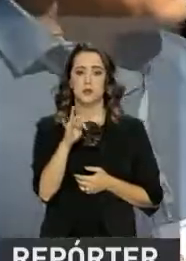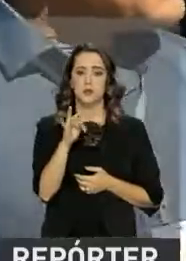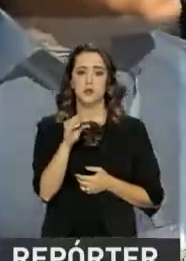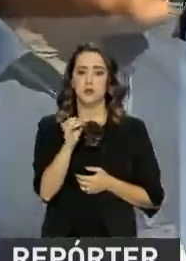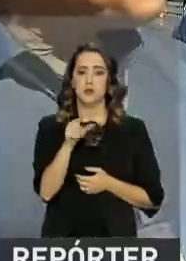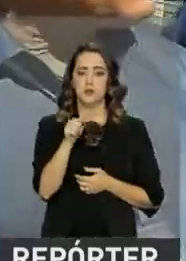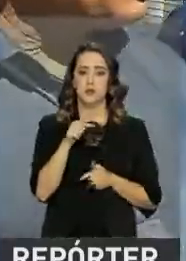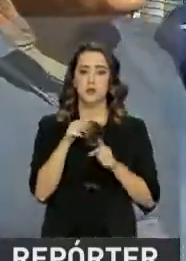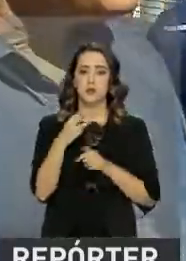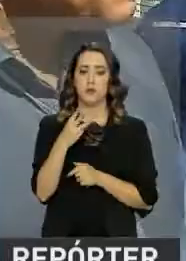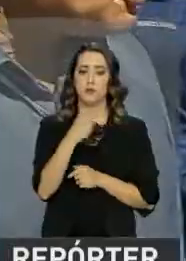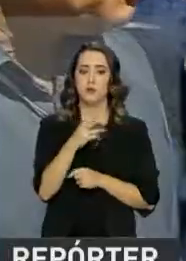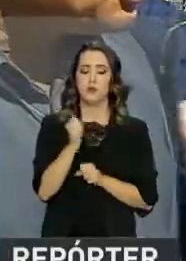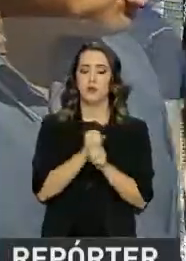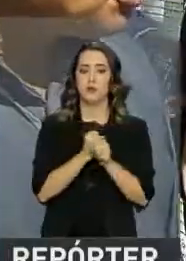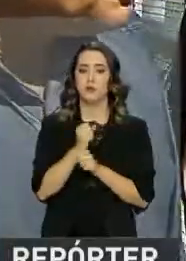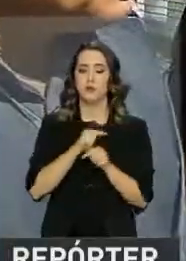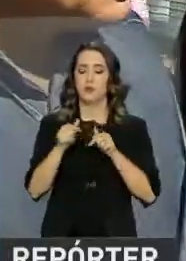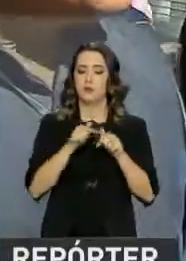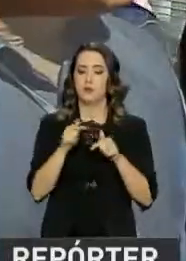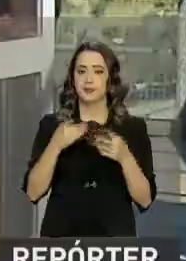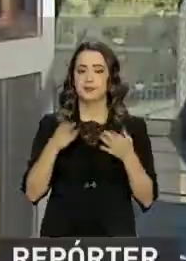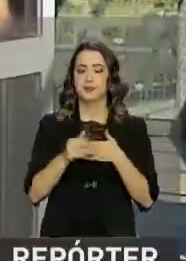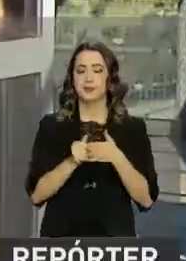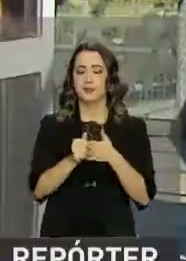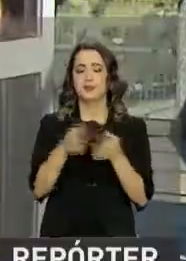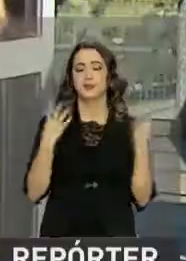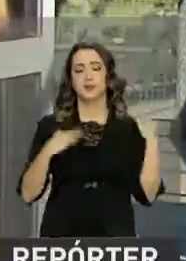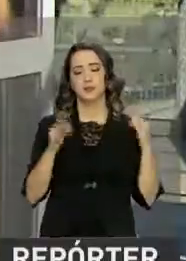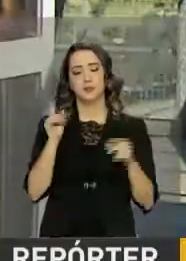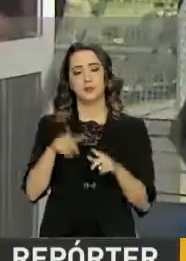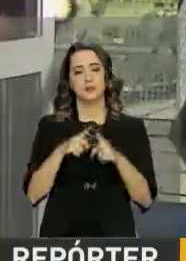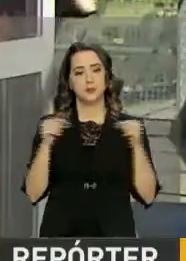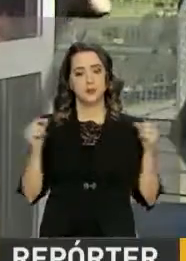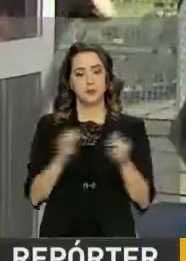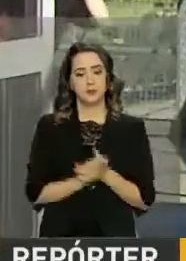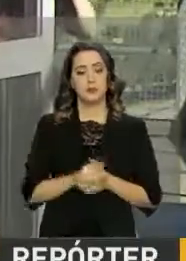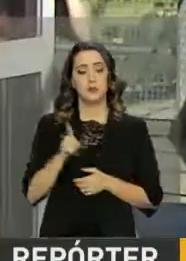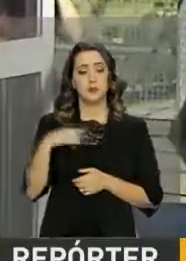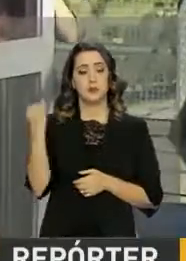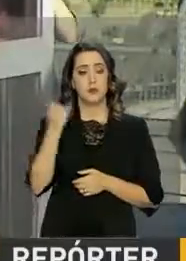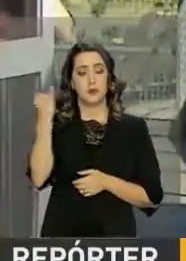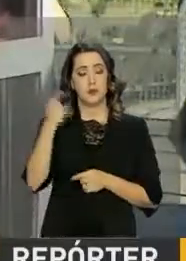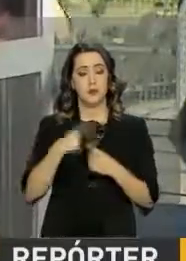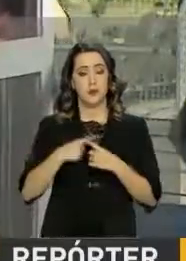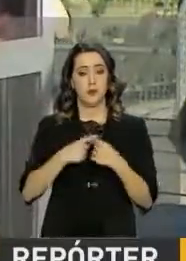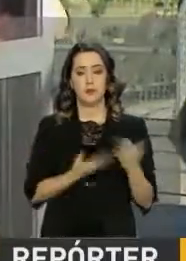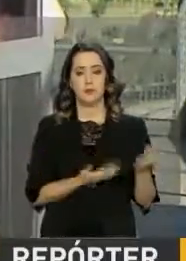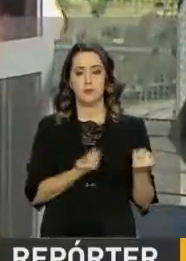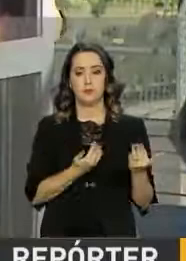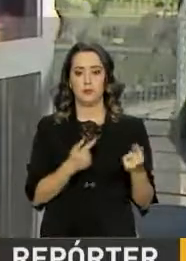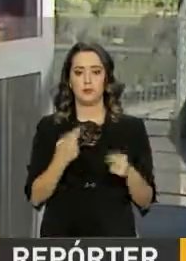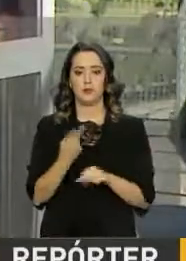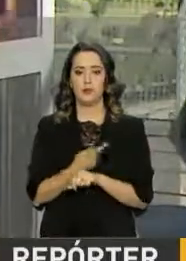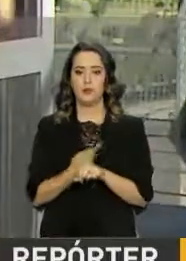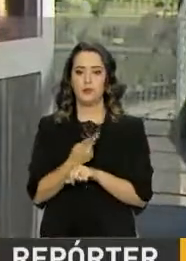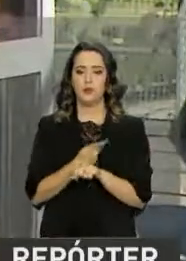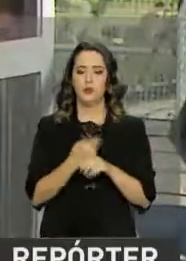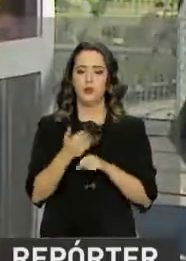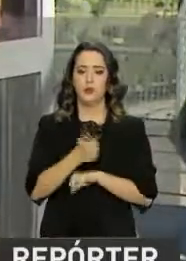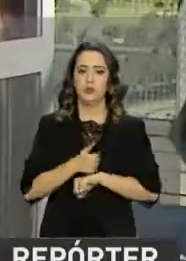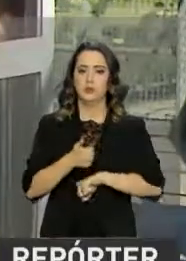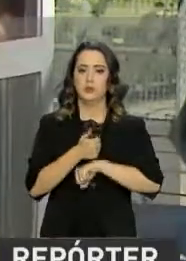anos trabalha como guia turístico em Brasília. É um mercado importantíssimo, principalmente para os jovens, né, que buscam uma